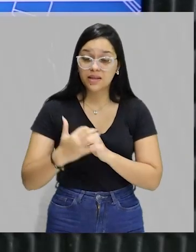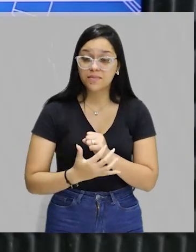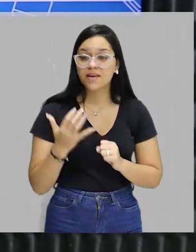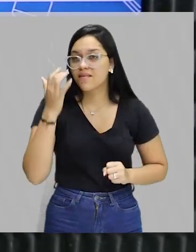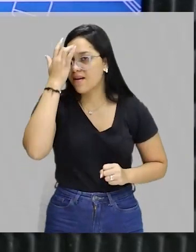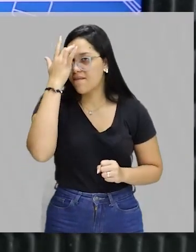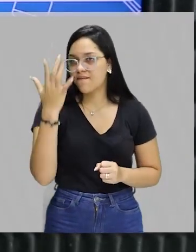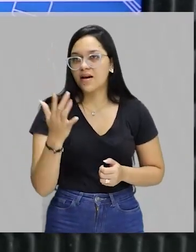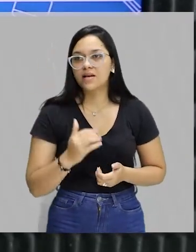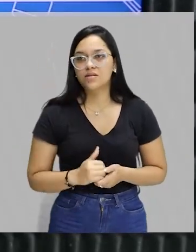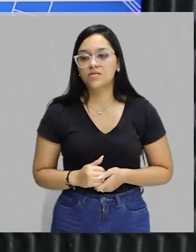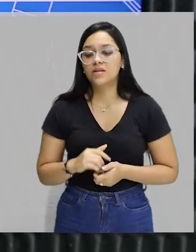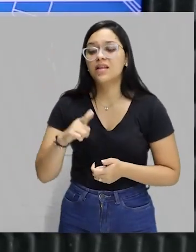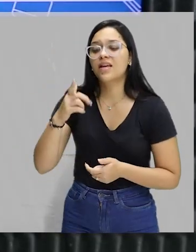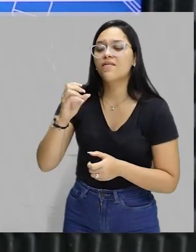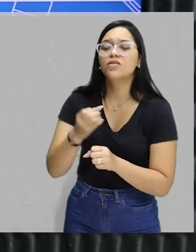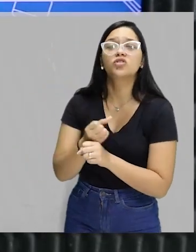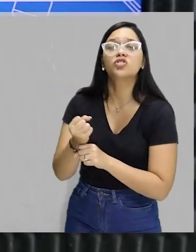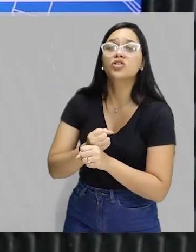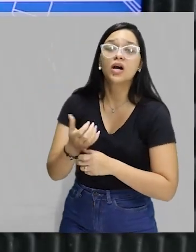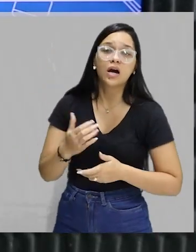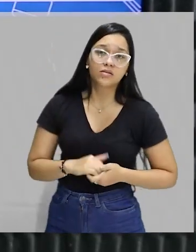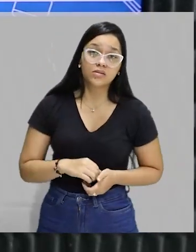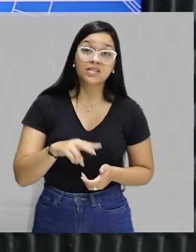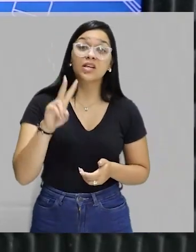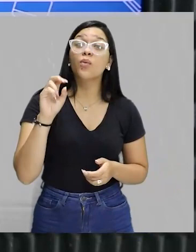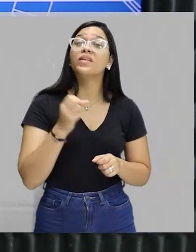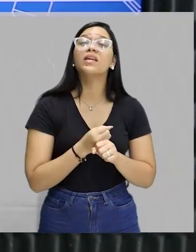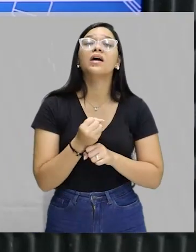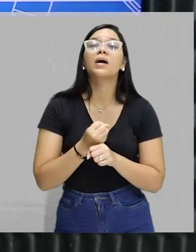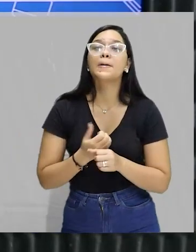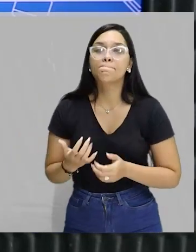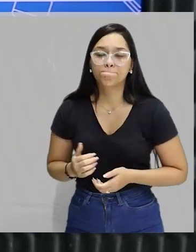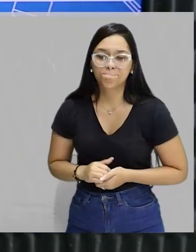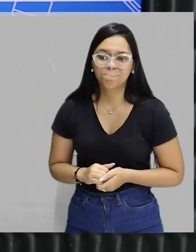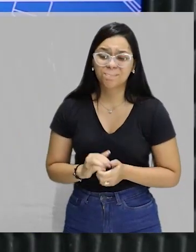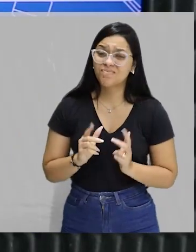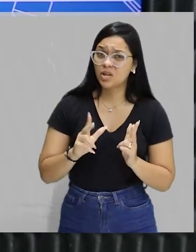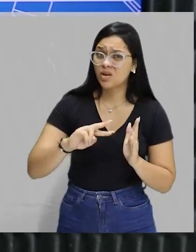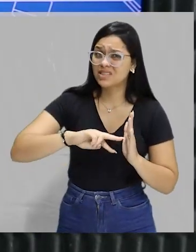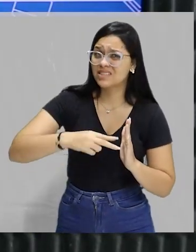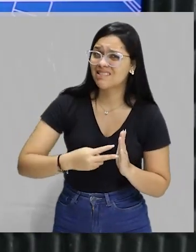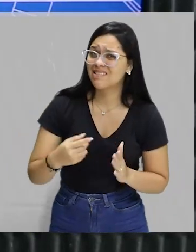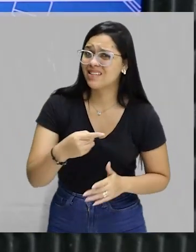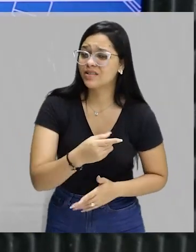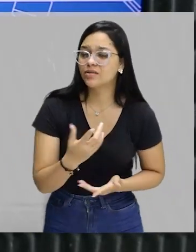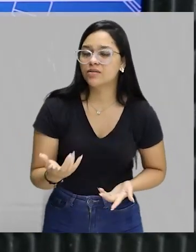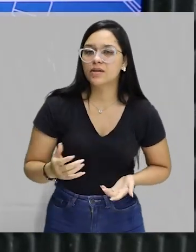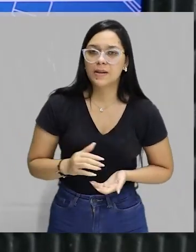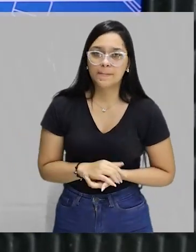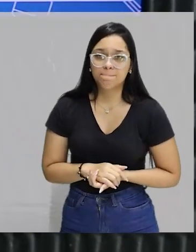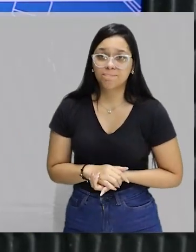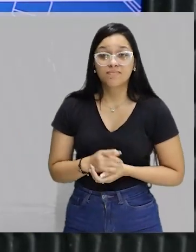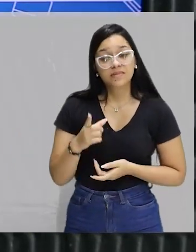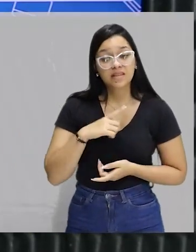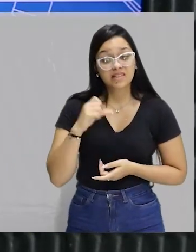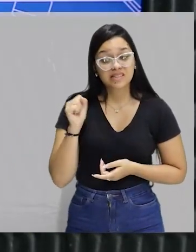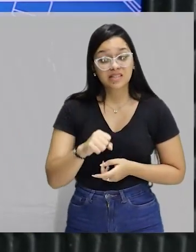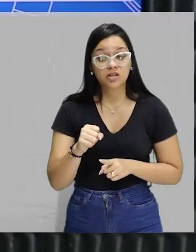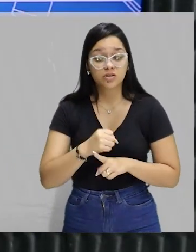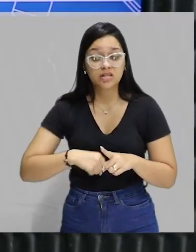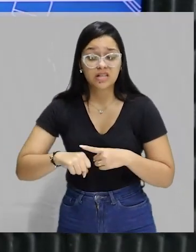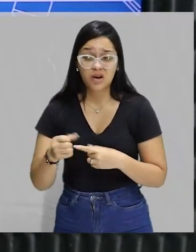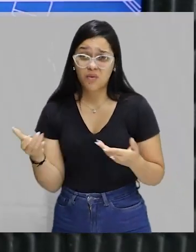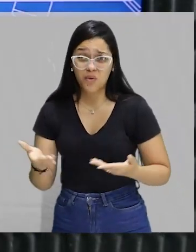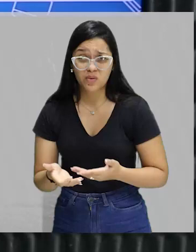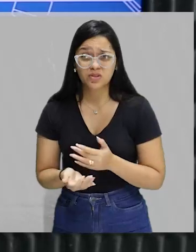fácil entender. E daqui a 20 anos? E daqui a 50 anos? Será que vai fazer sentido essa releitura? Será que ela tem um peso social